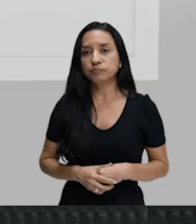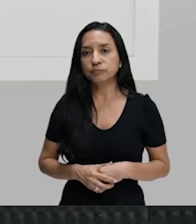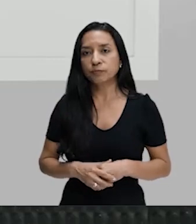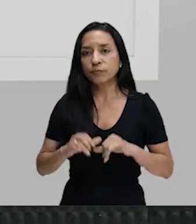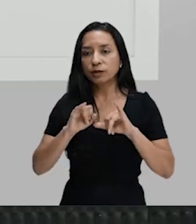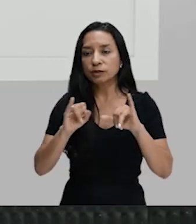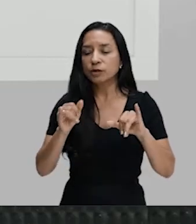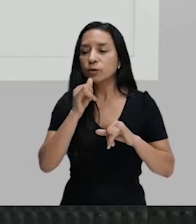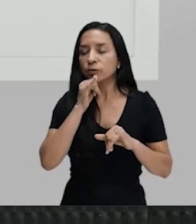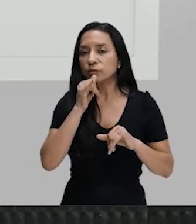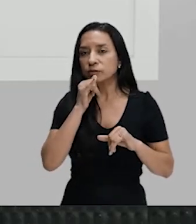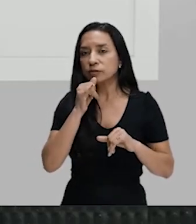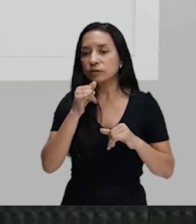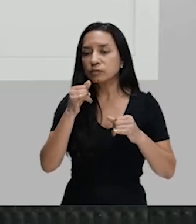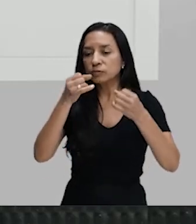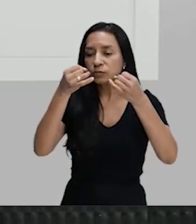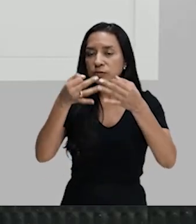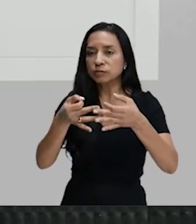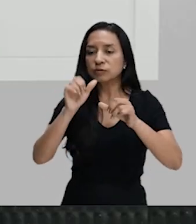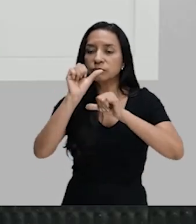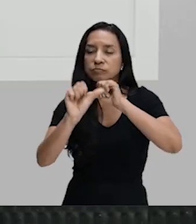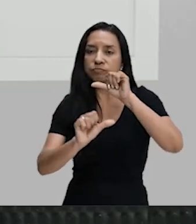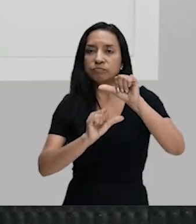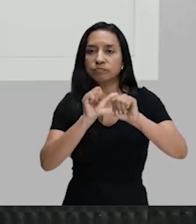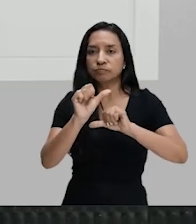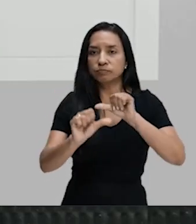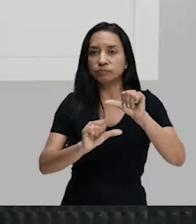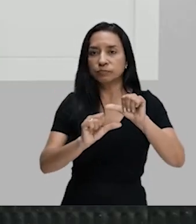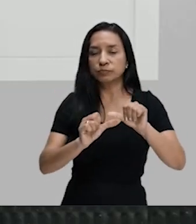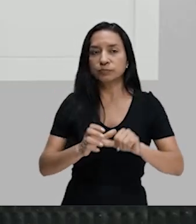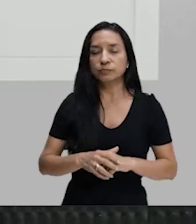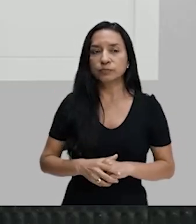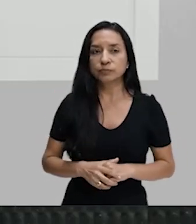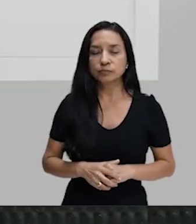aqui, por exemplo, da transformação